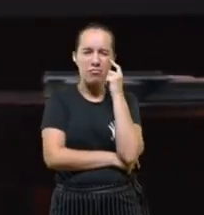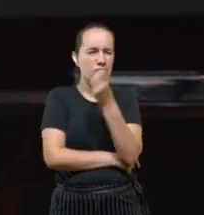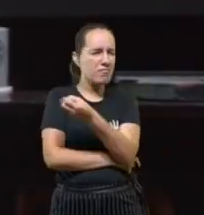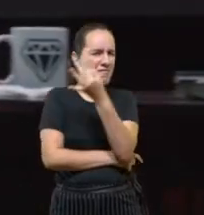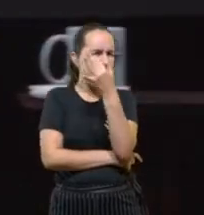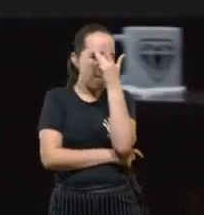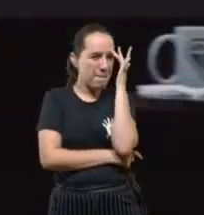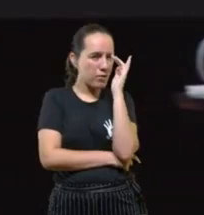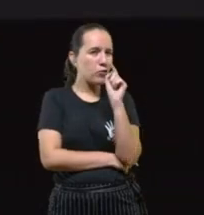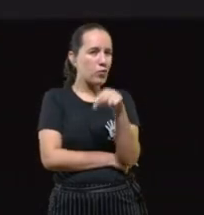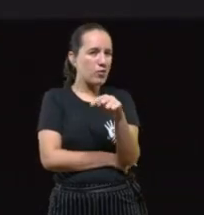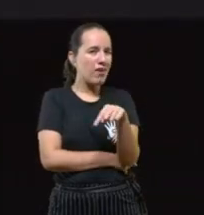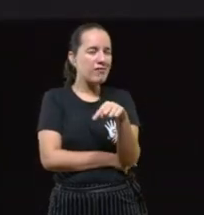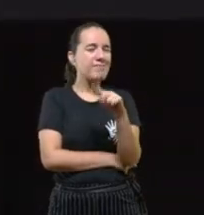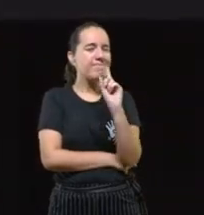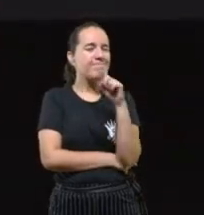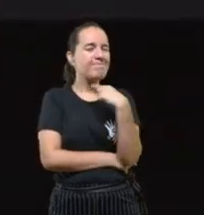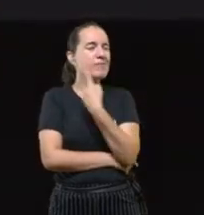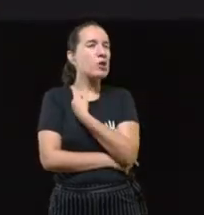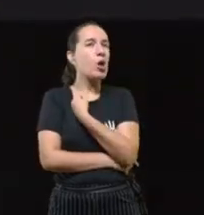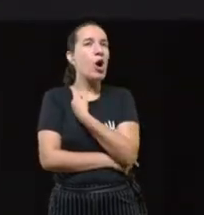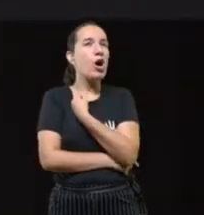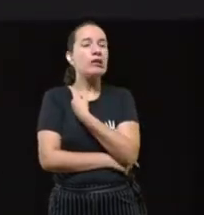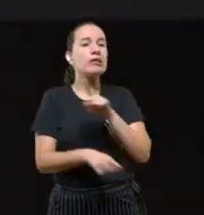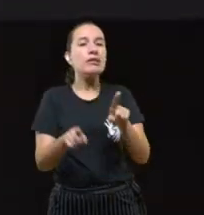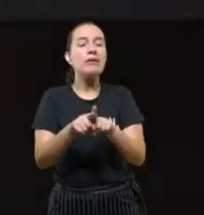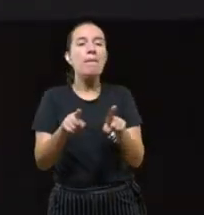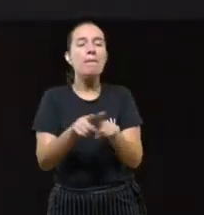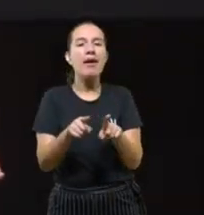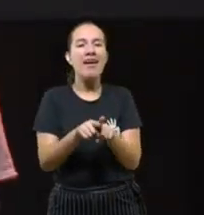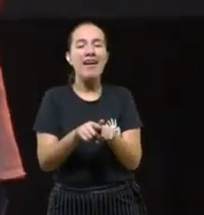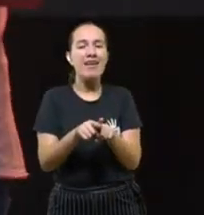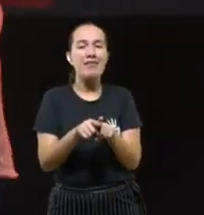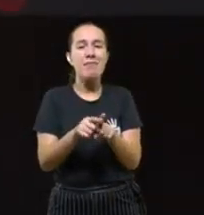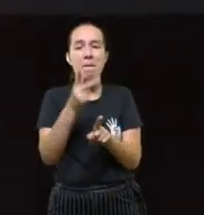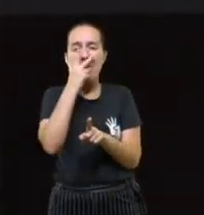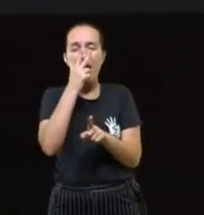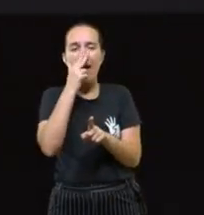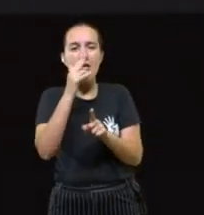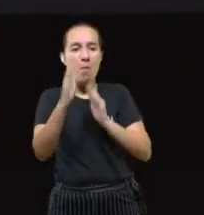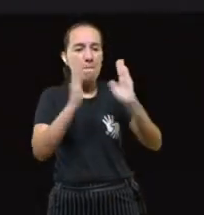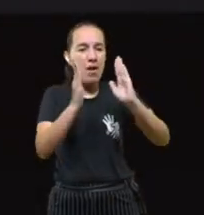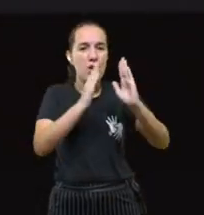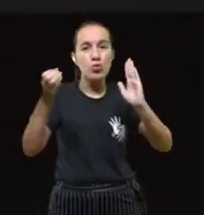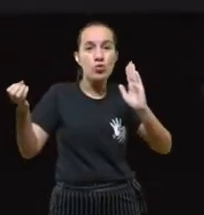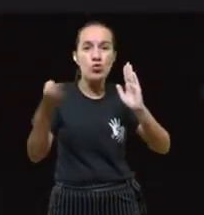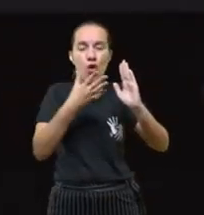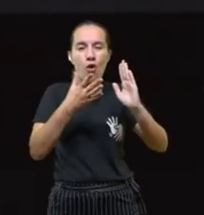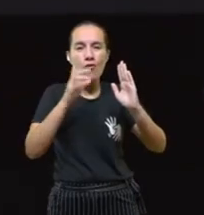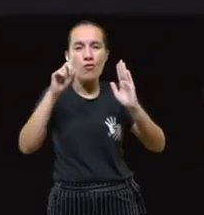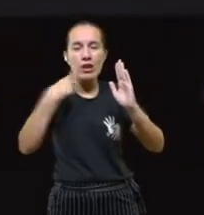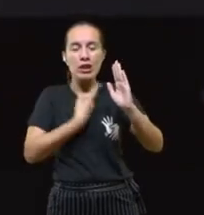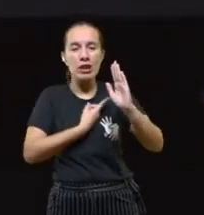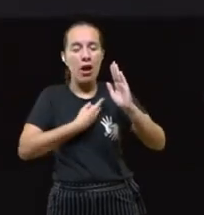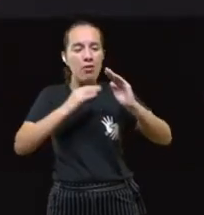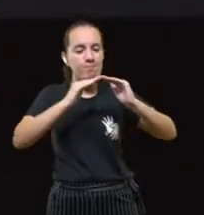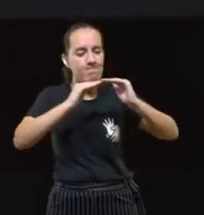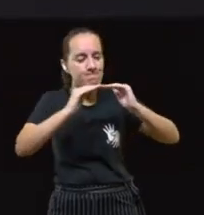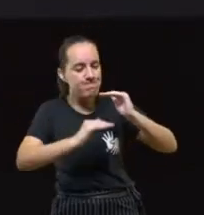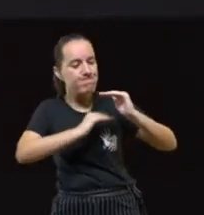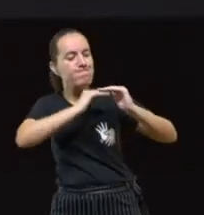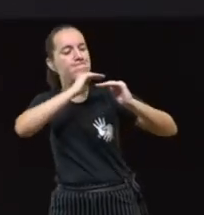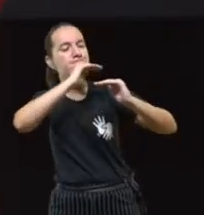de nós estamos quase numa época de promoção, estamos quase numa época